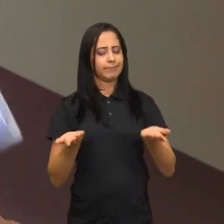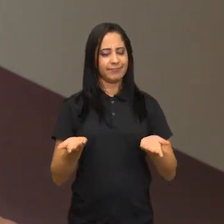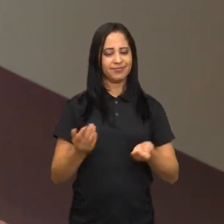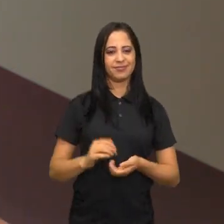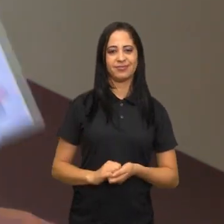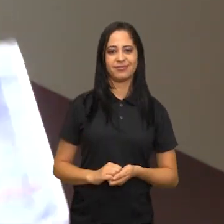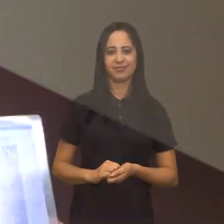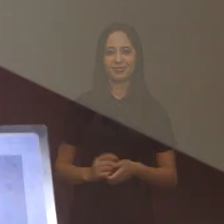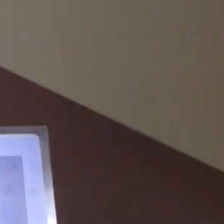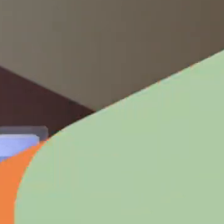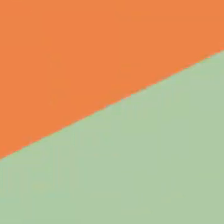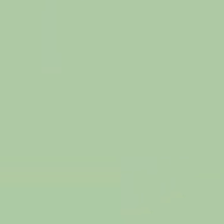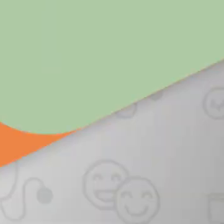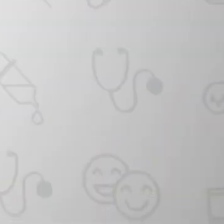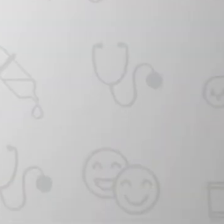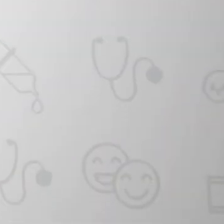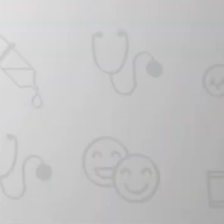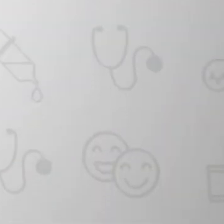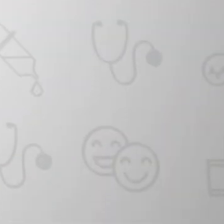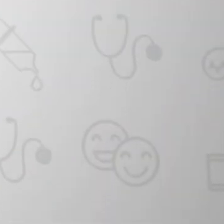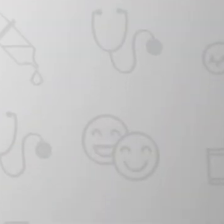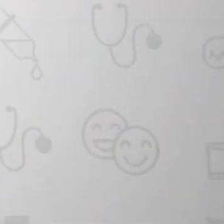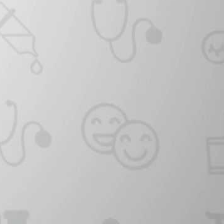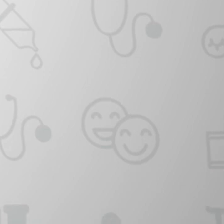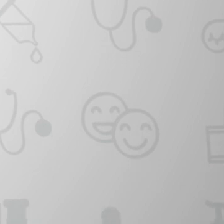mulher. A gente volta já.